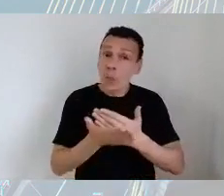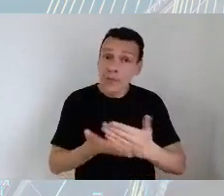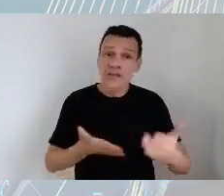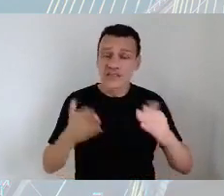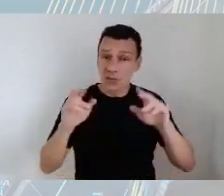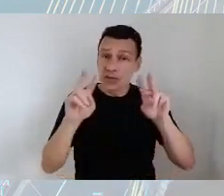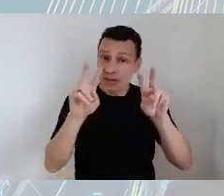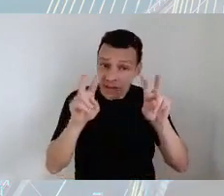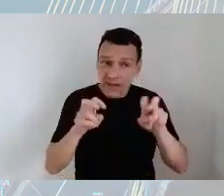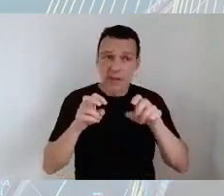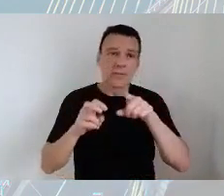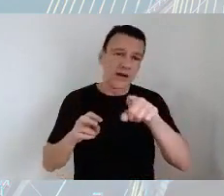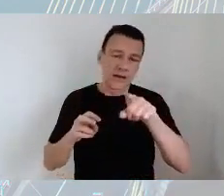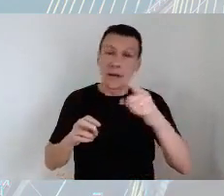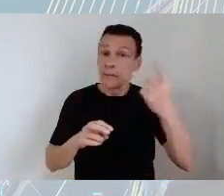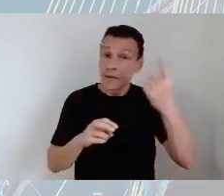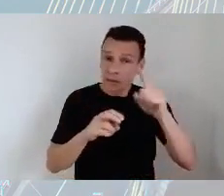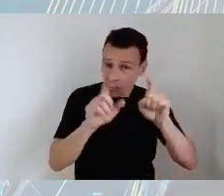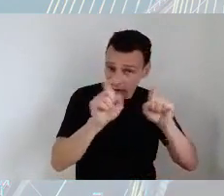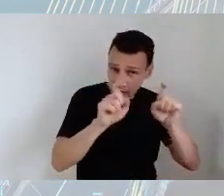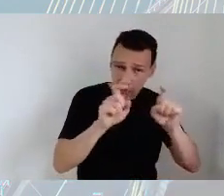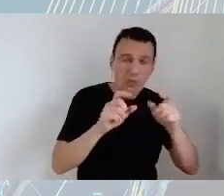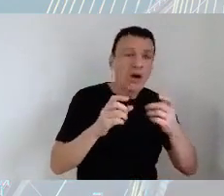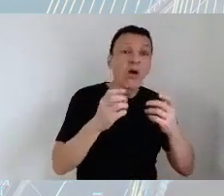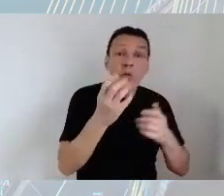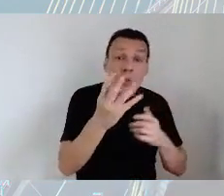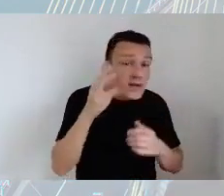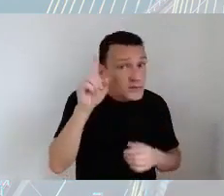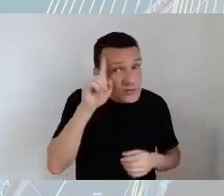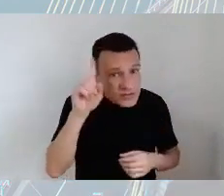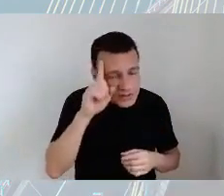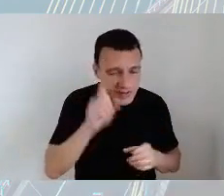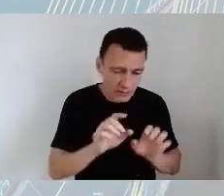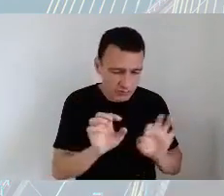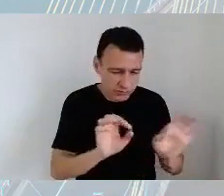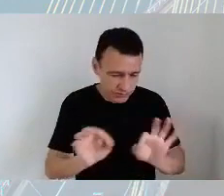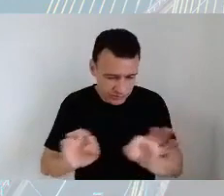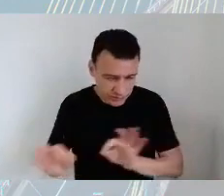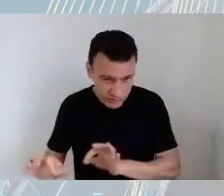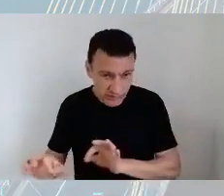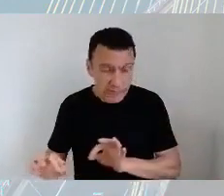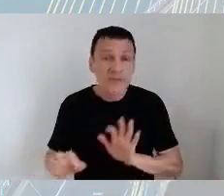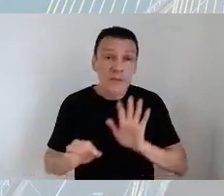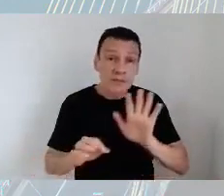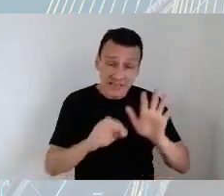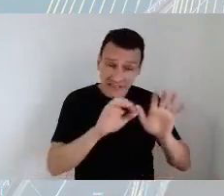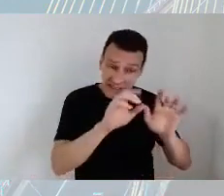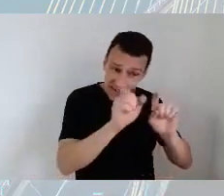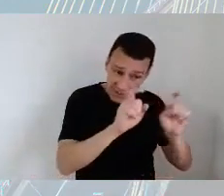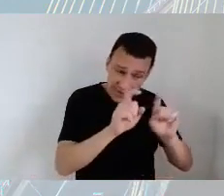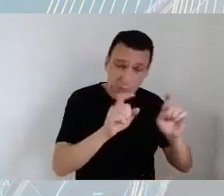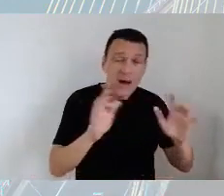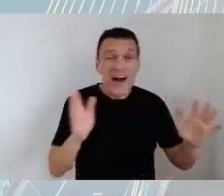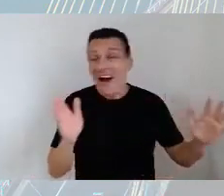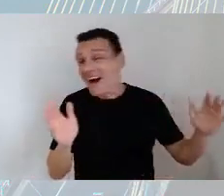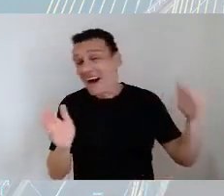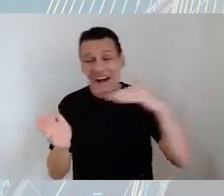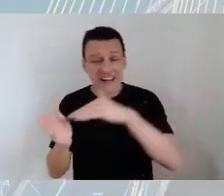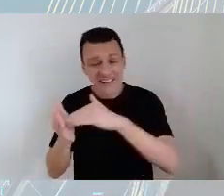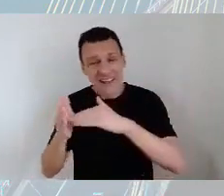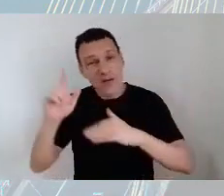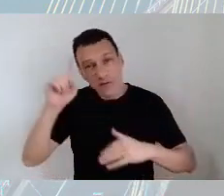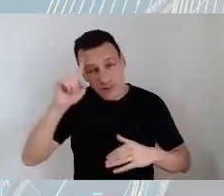reunião foram 4 dias de preparação, mas desde essa reunião até o dia que o produto teve o seu primeiro MVP testado